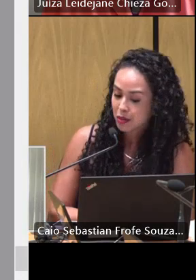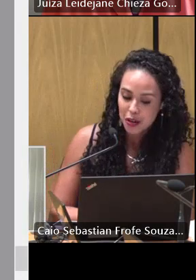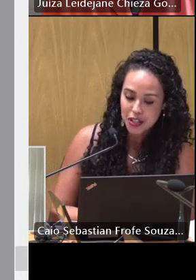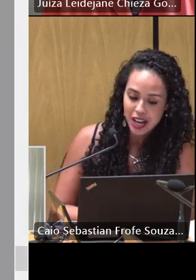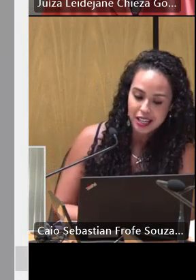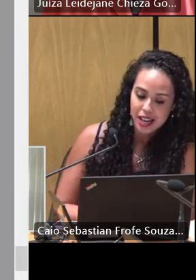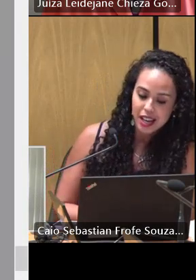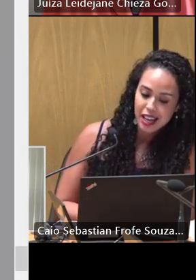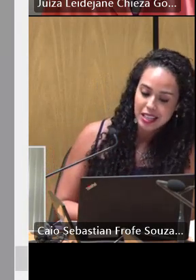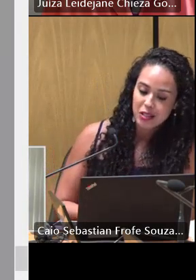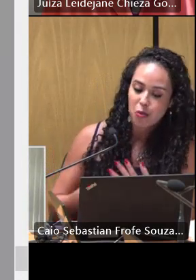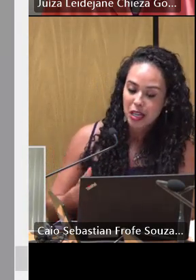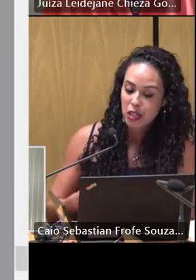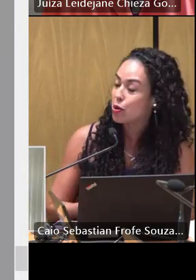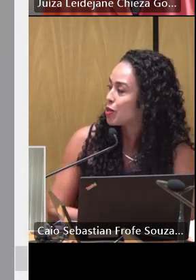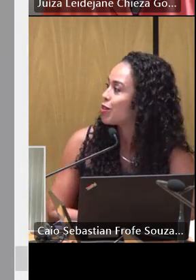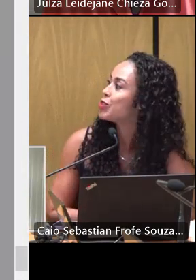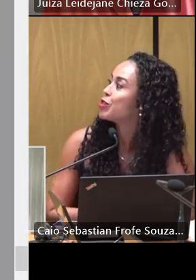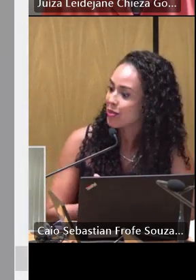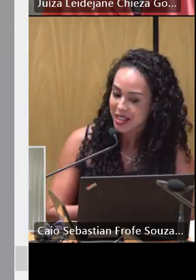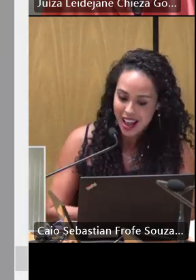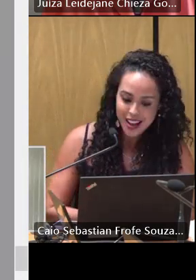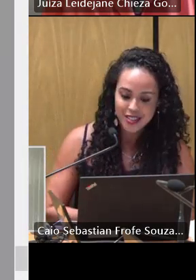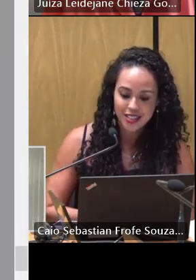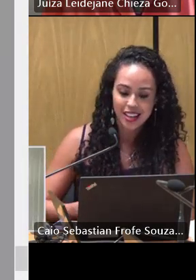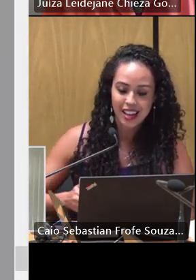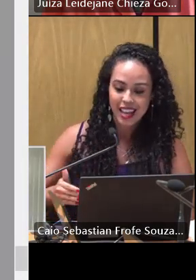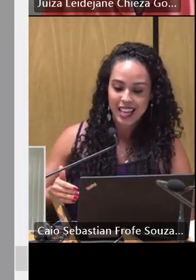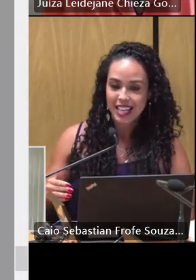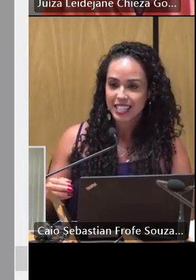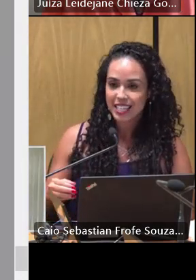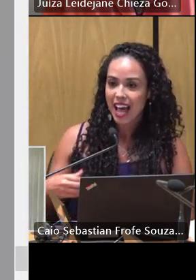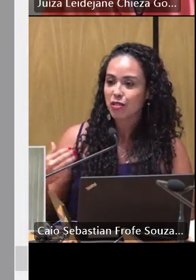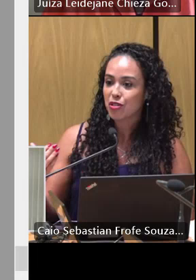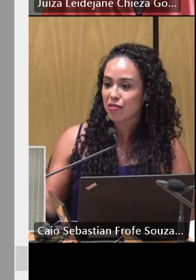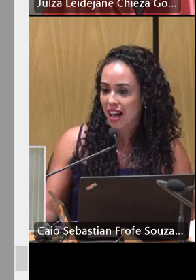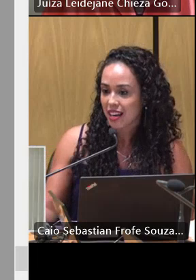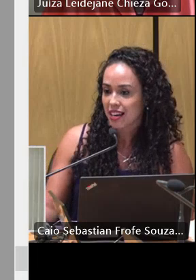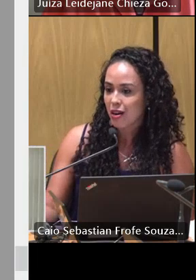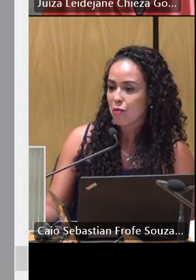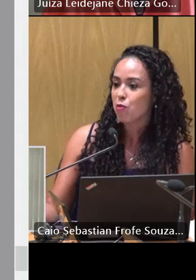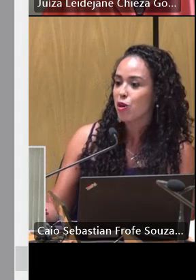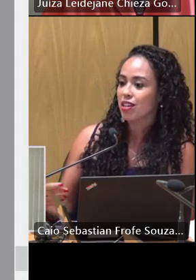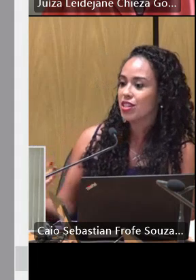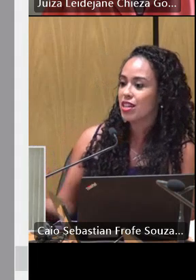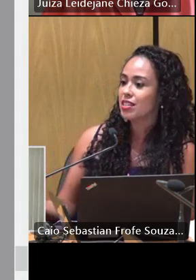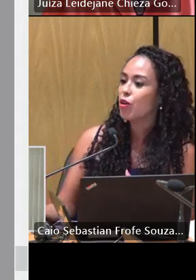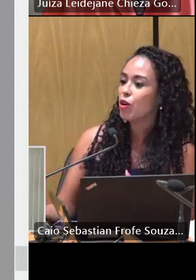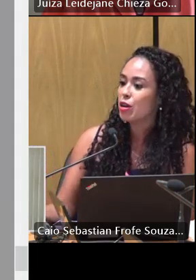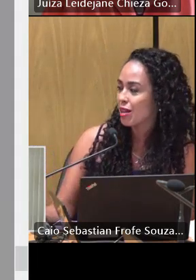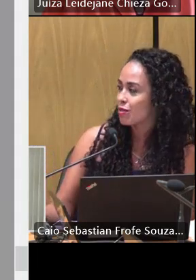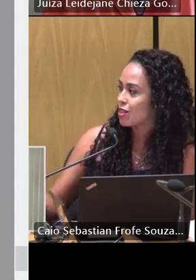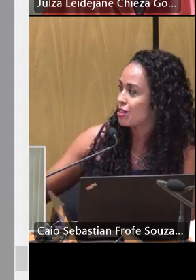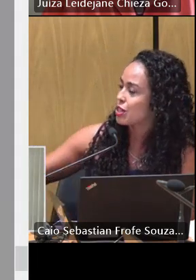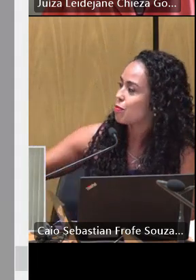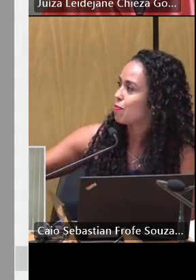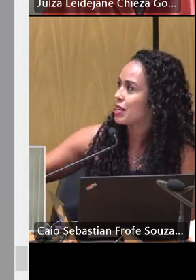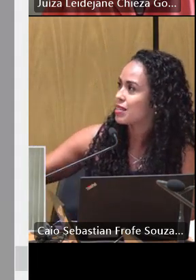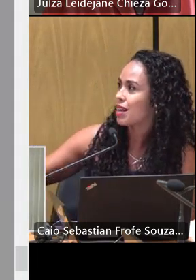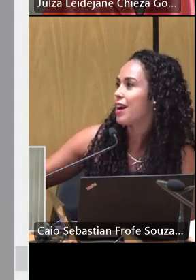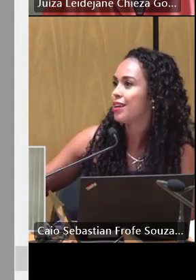do cogen né Desse comitê de promoção de igualdade né desse ato de fala né como é importante esse acolhimento se a